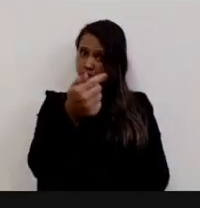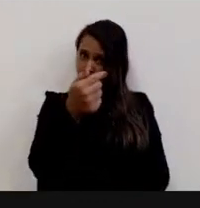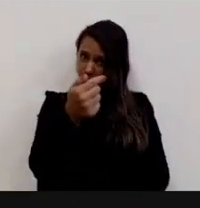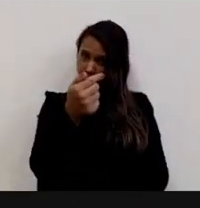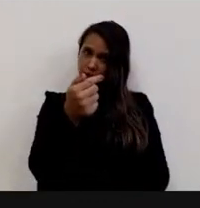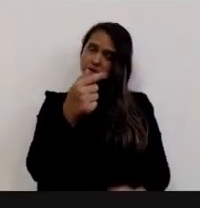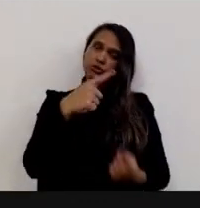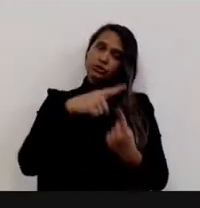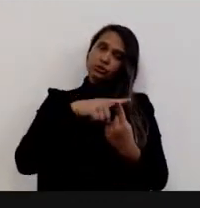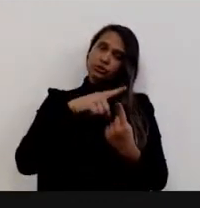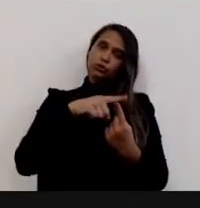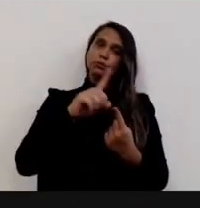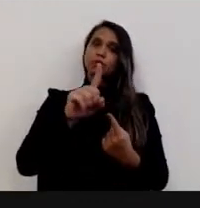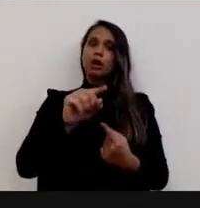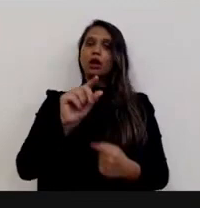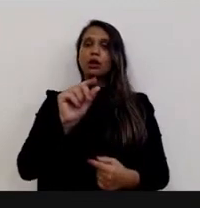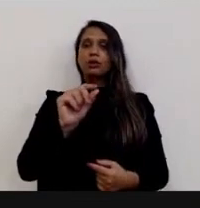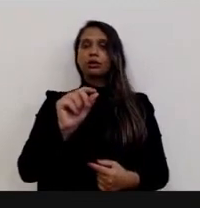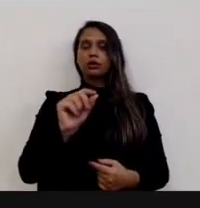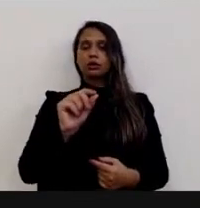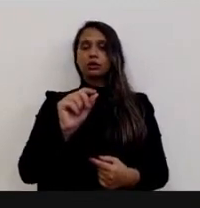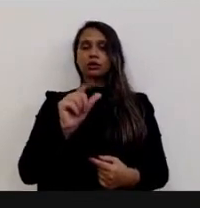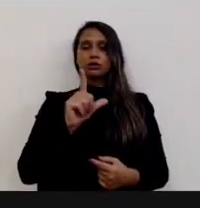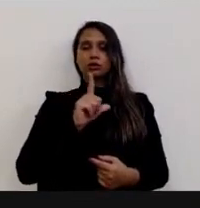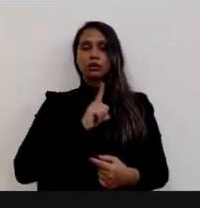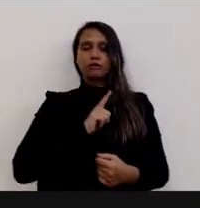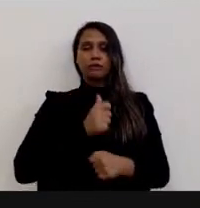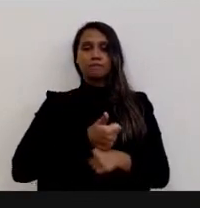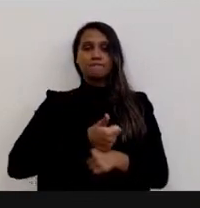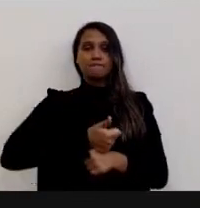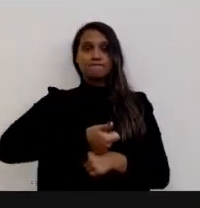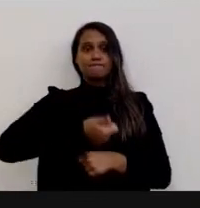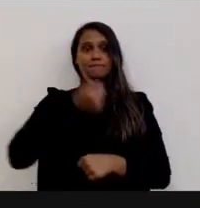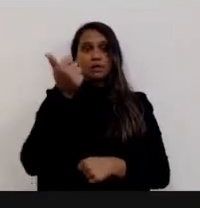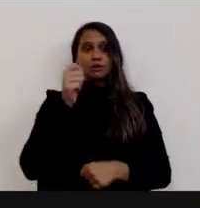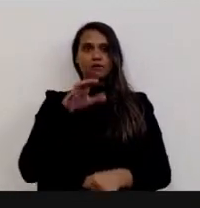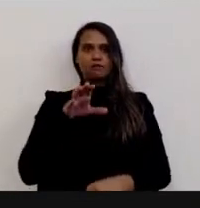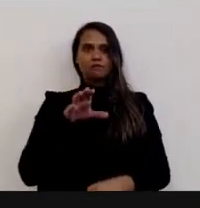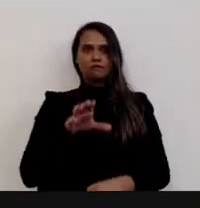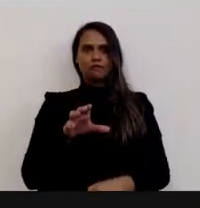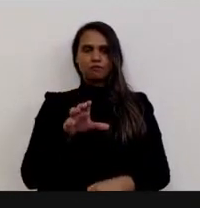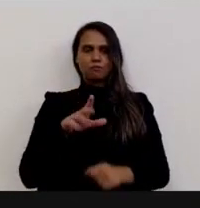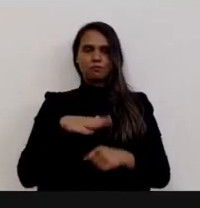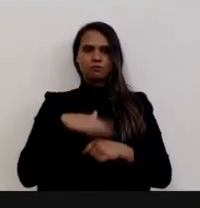estão aqui determinados foram os que tiveram a melhor performance no primeiro teste.